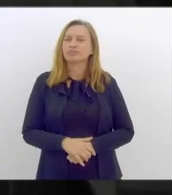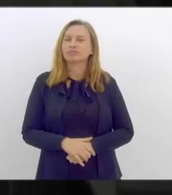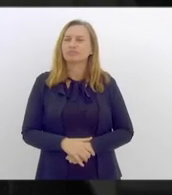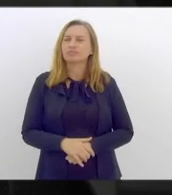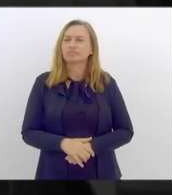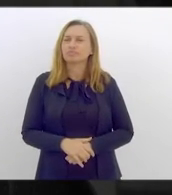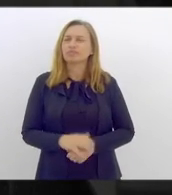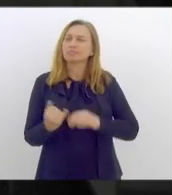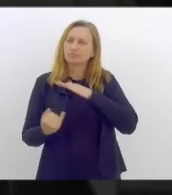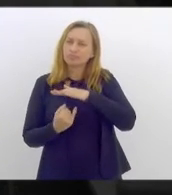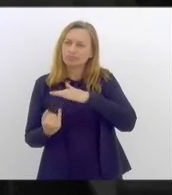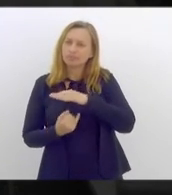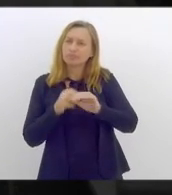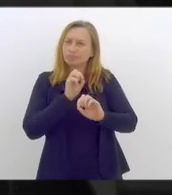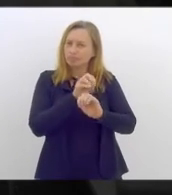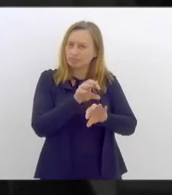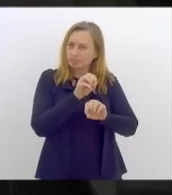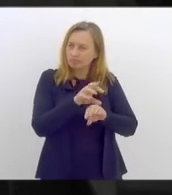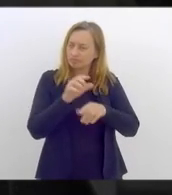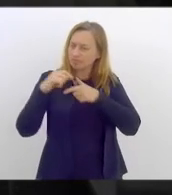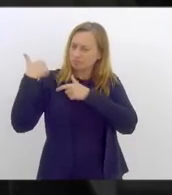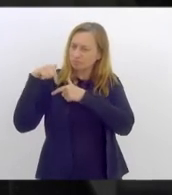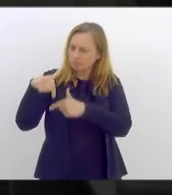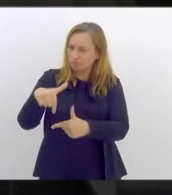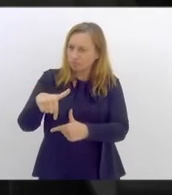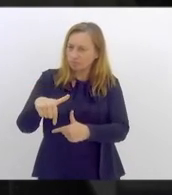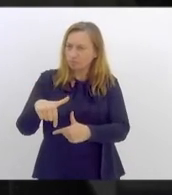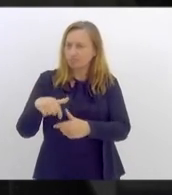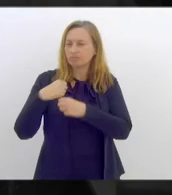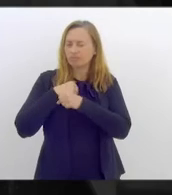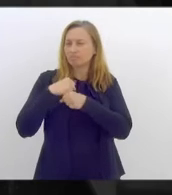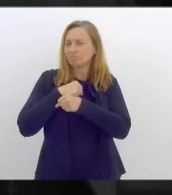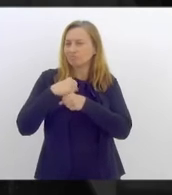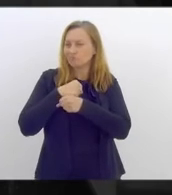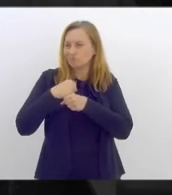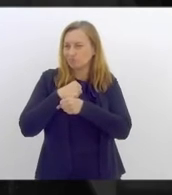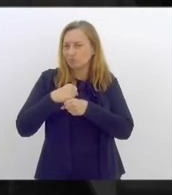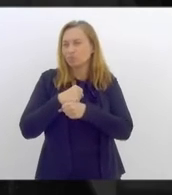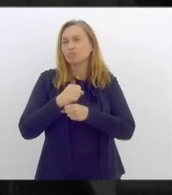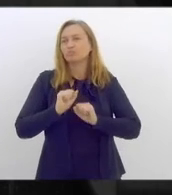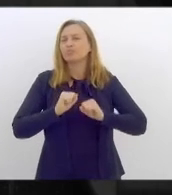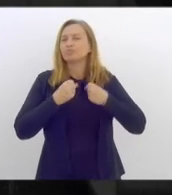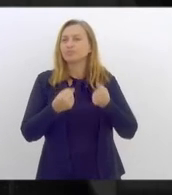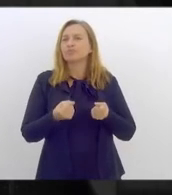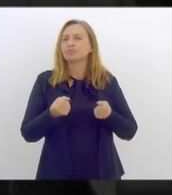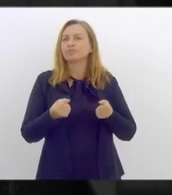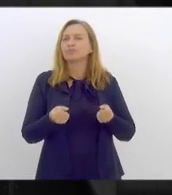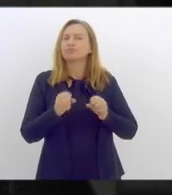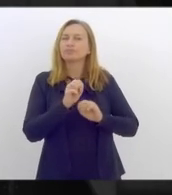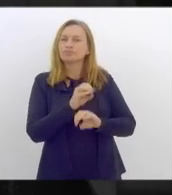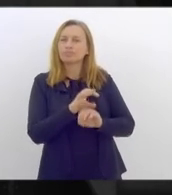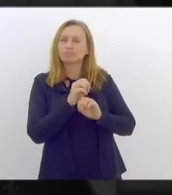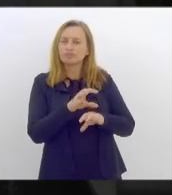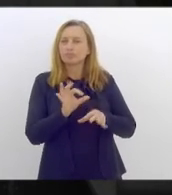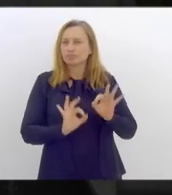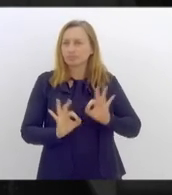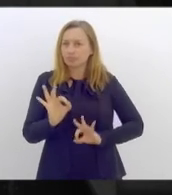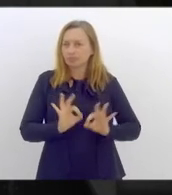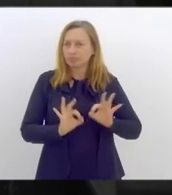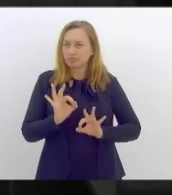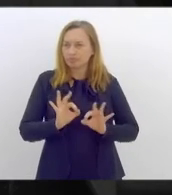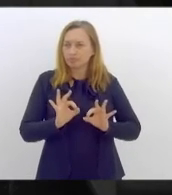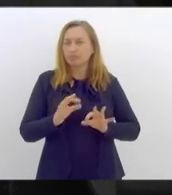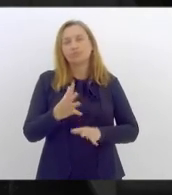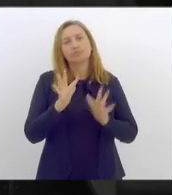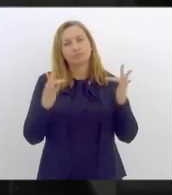instituição Educacional de muita tradição décadas e décadas dedicadas à educação é uma organização de origem